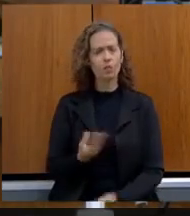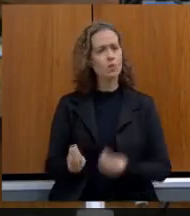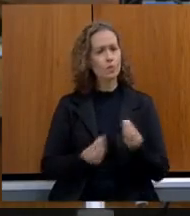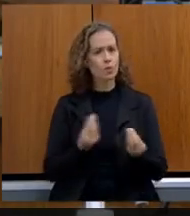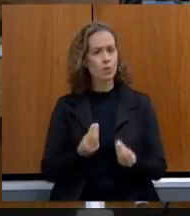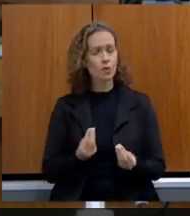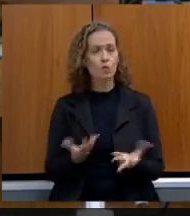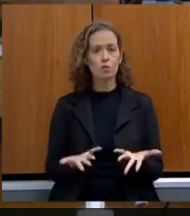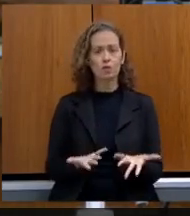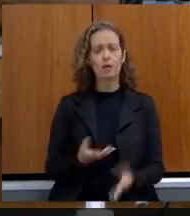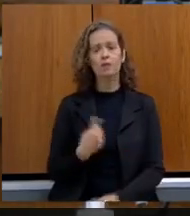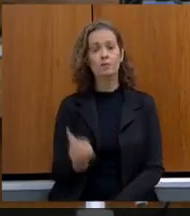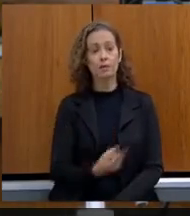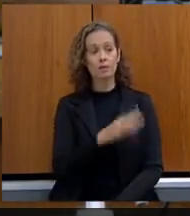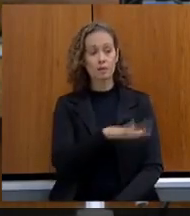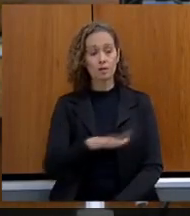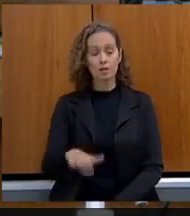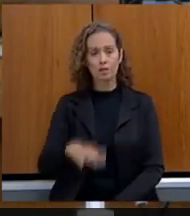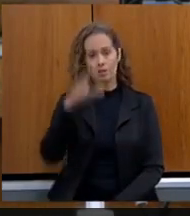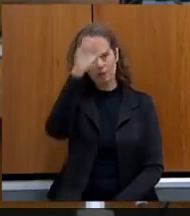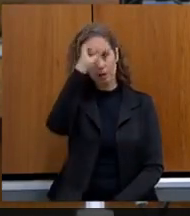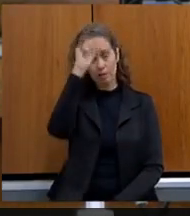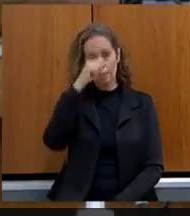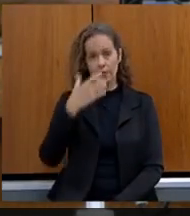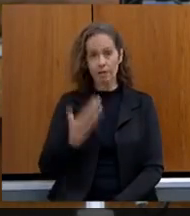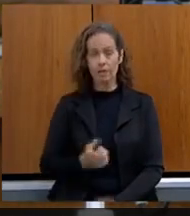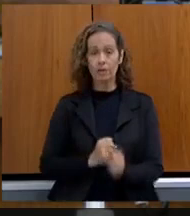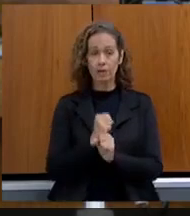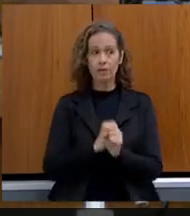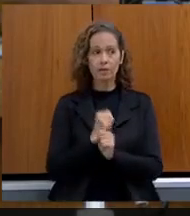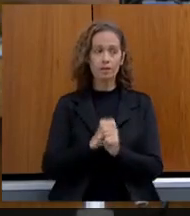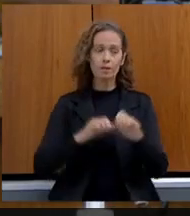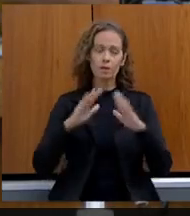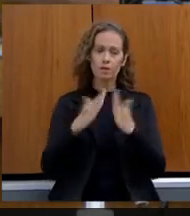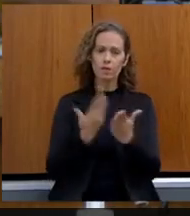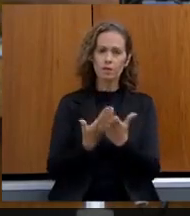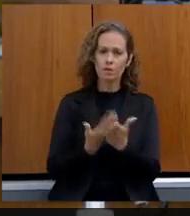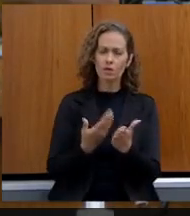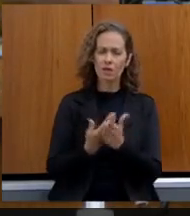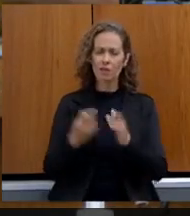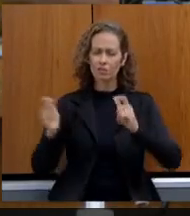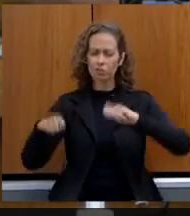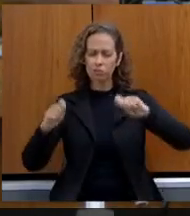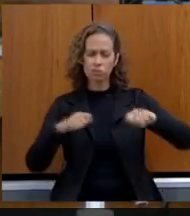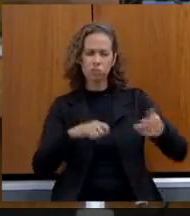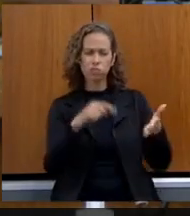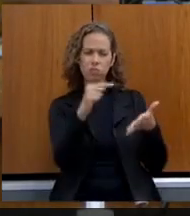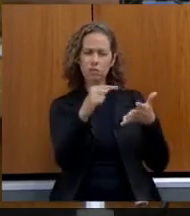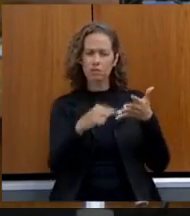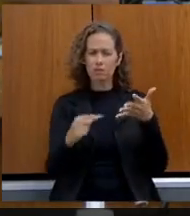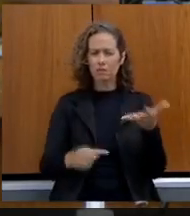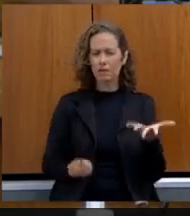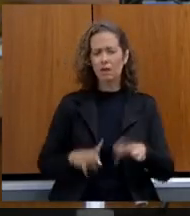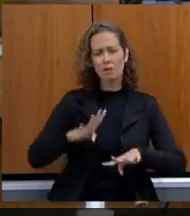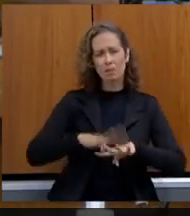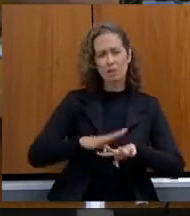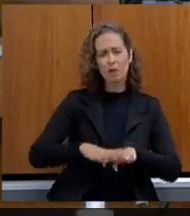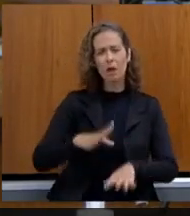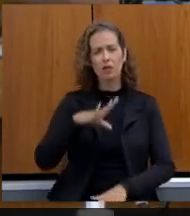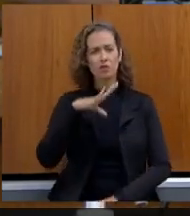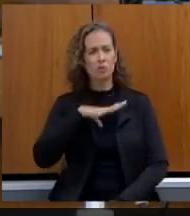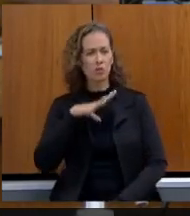aprendem elas estão saindo do ano escolar com as competências adequadas e necessárias em português e matemática